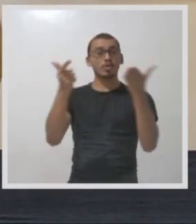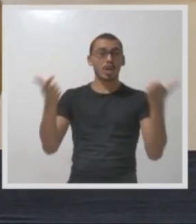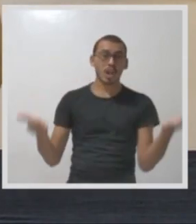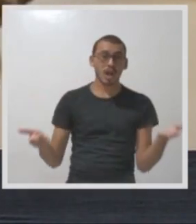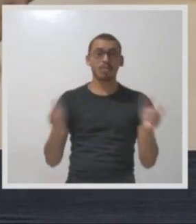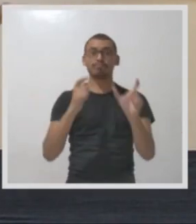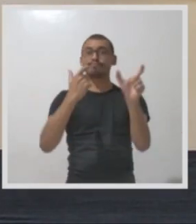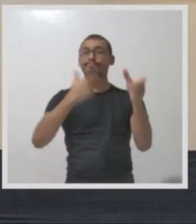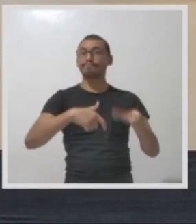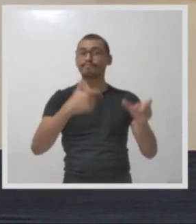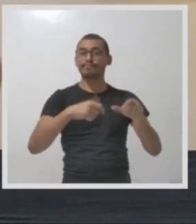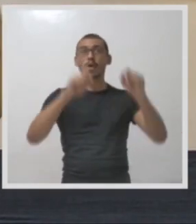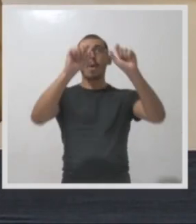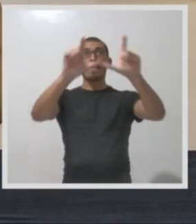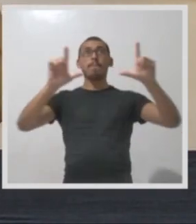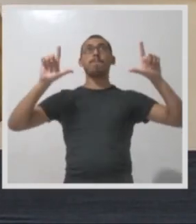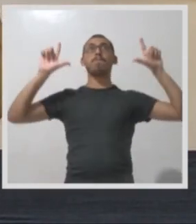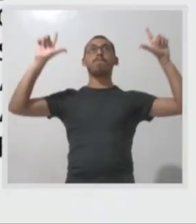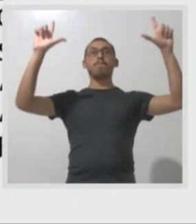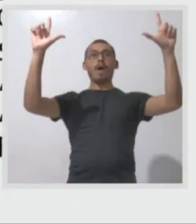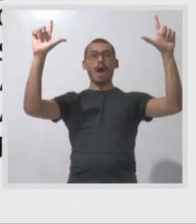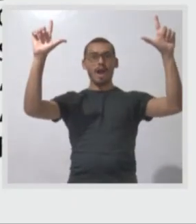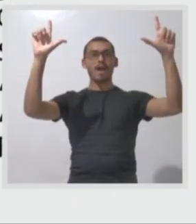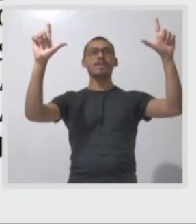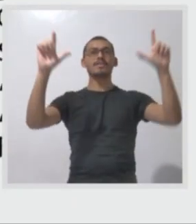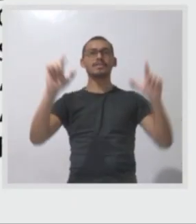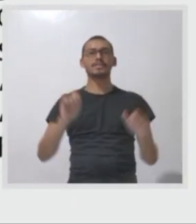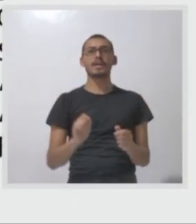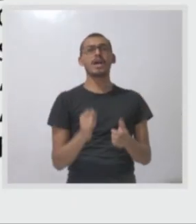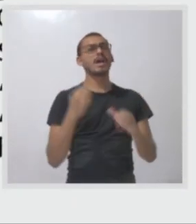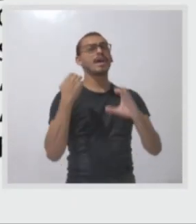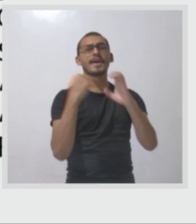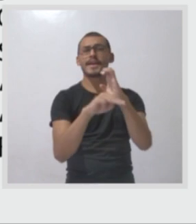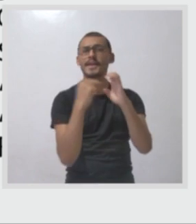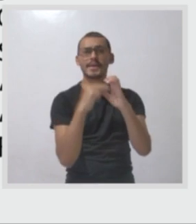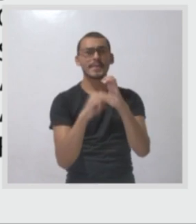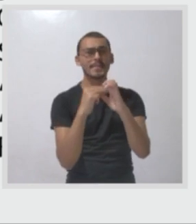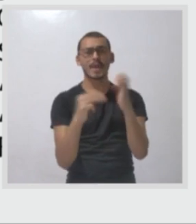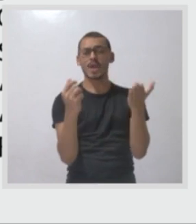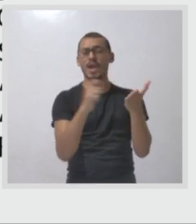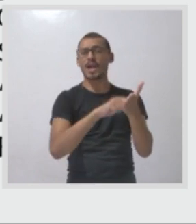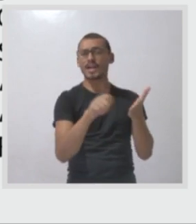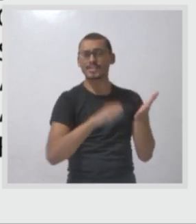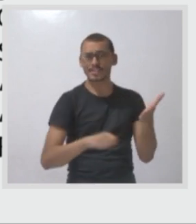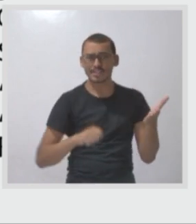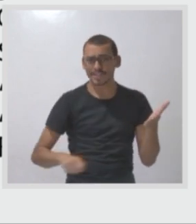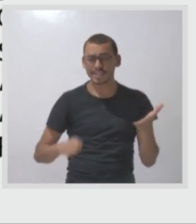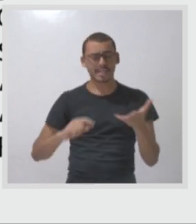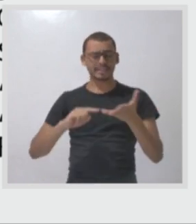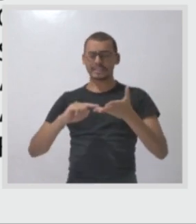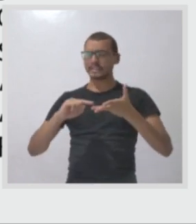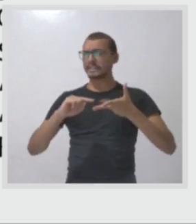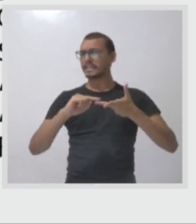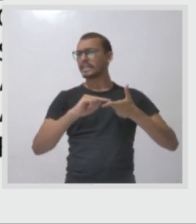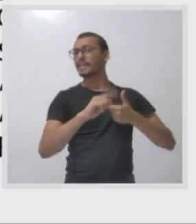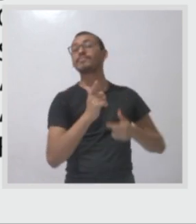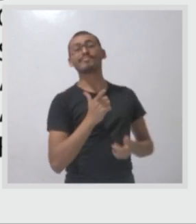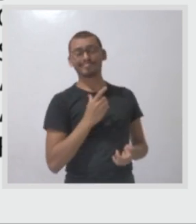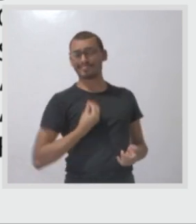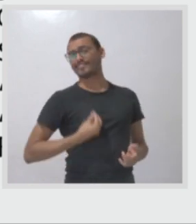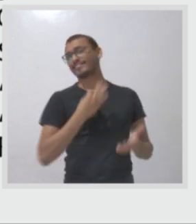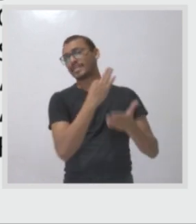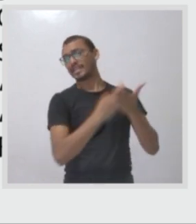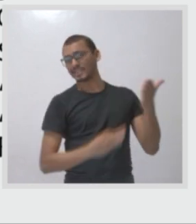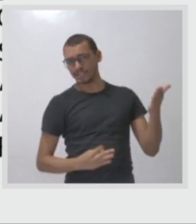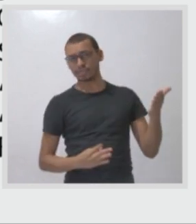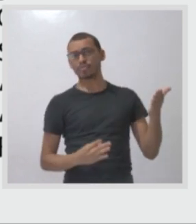em outdoors, enfim, agenda, e-mail, panfletos. Eles vêm em diferentes portadores, que nós